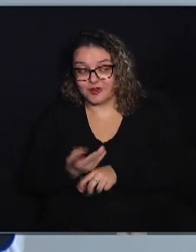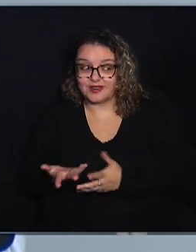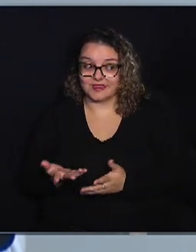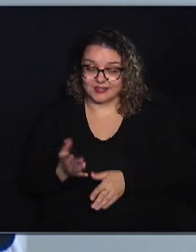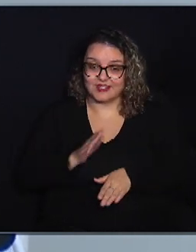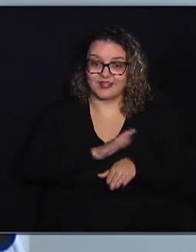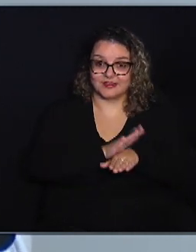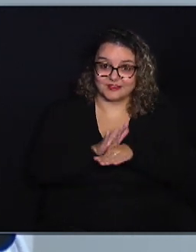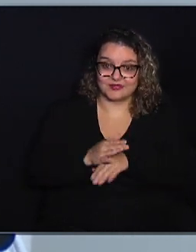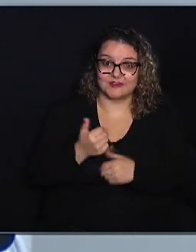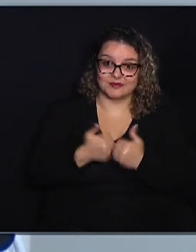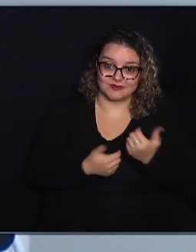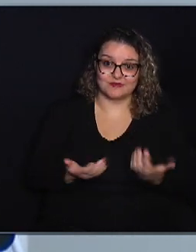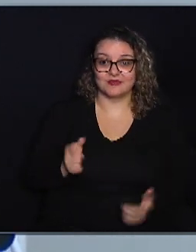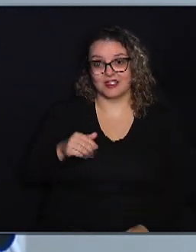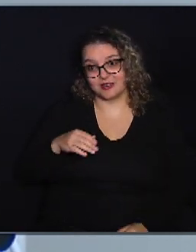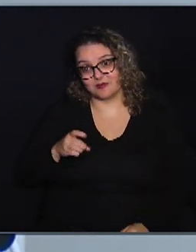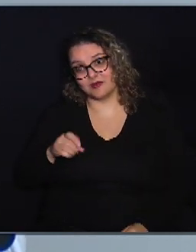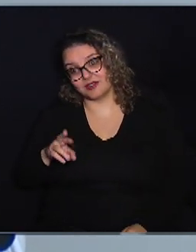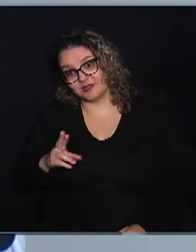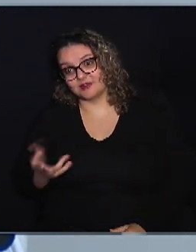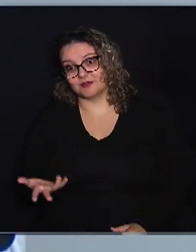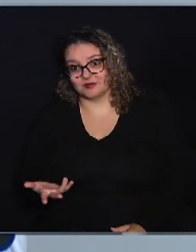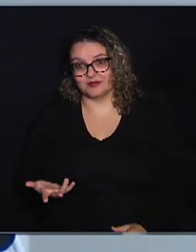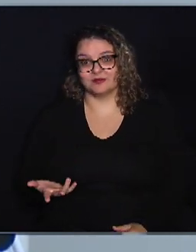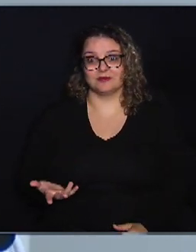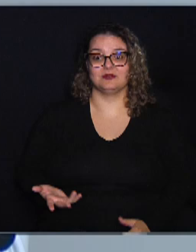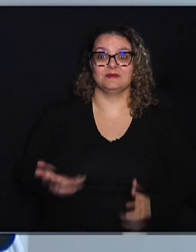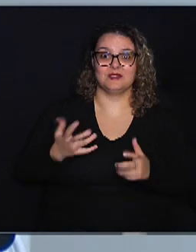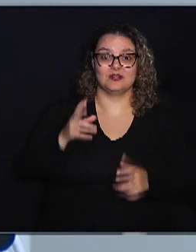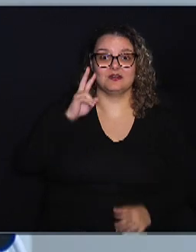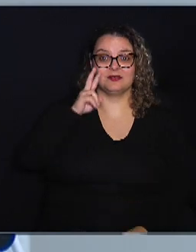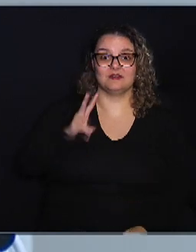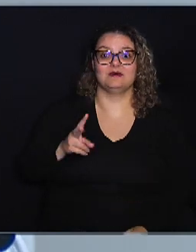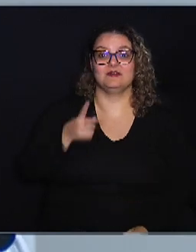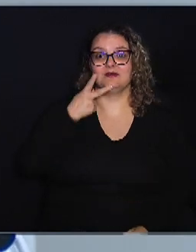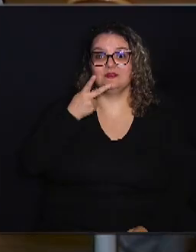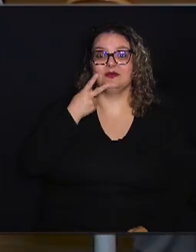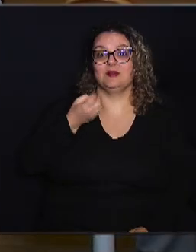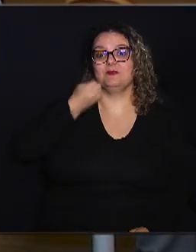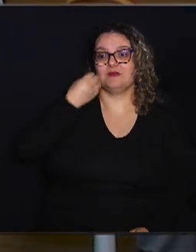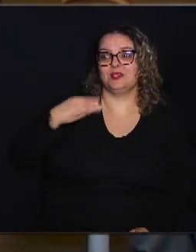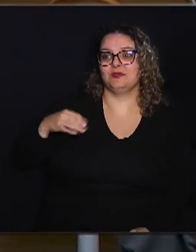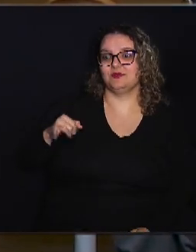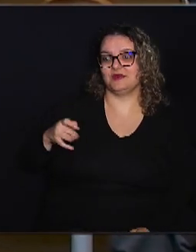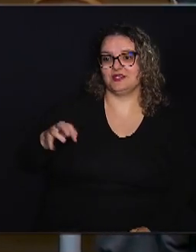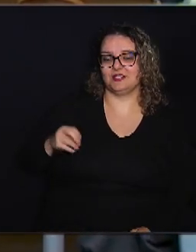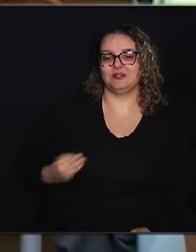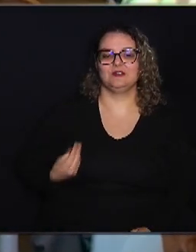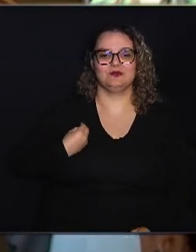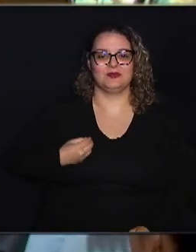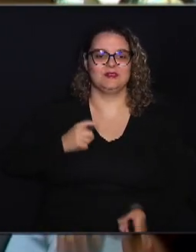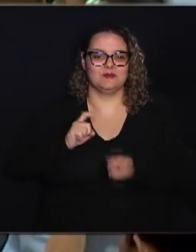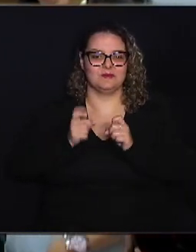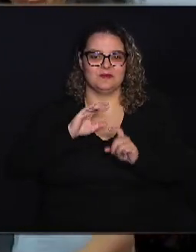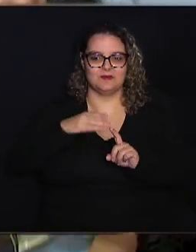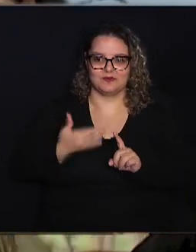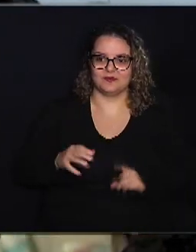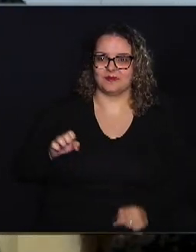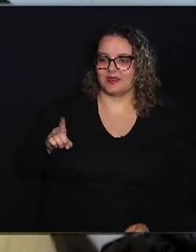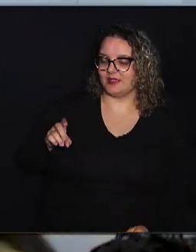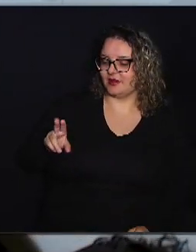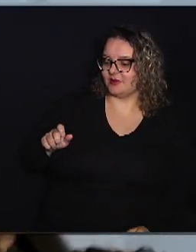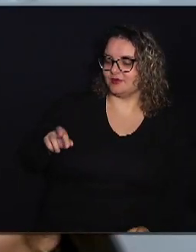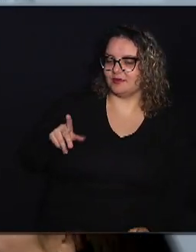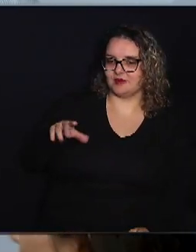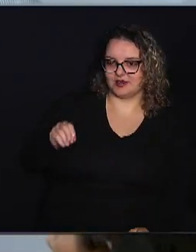ajudar muito o futebol amador. Aí que eu quero ver todos vocês um dia falar bem do Mineiro. Presente na solenidade, Eduardo de